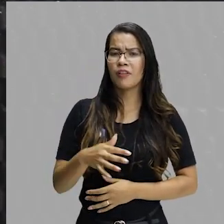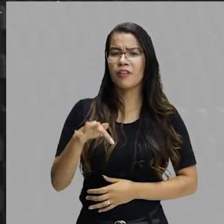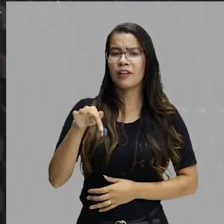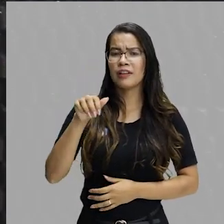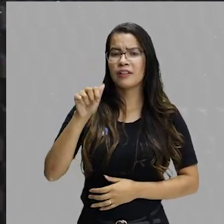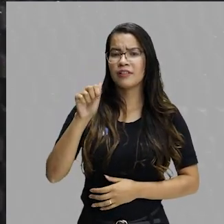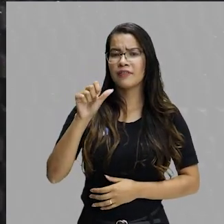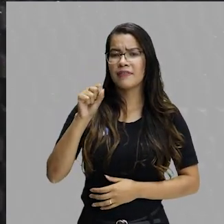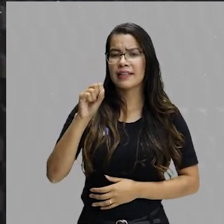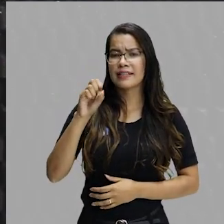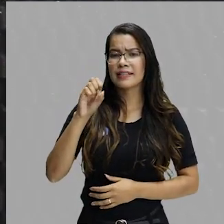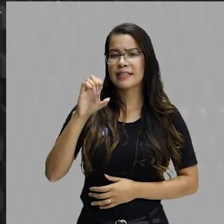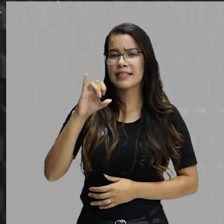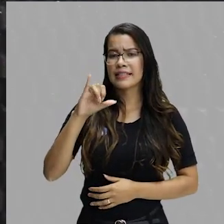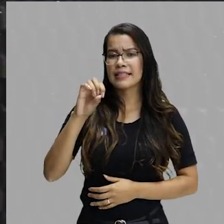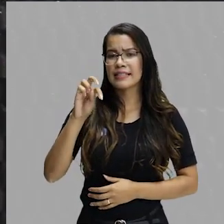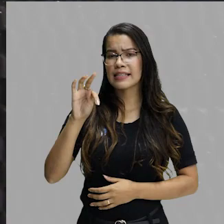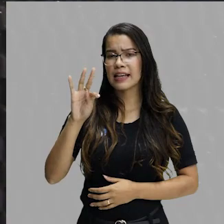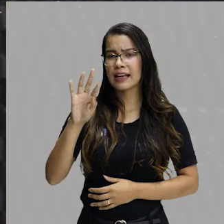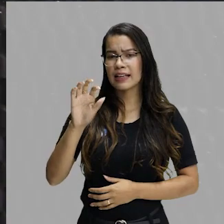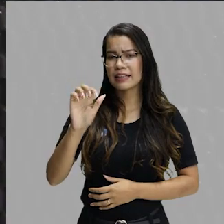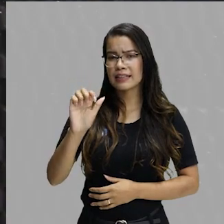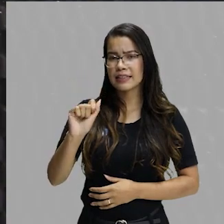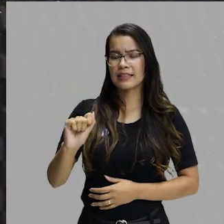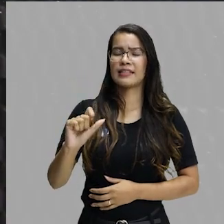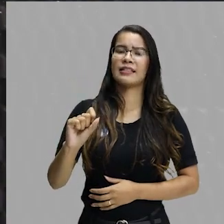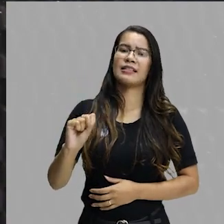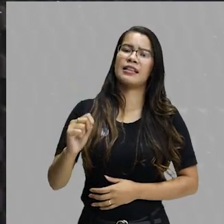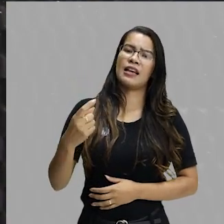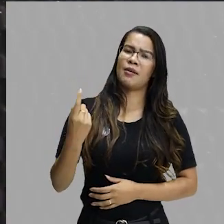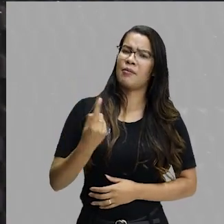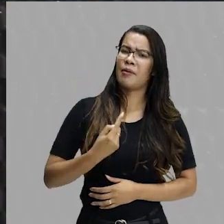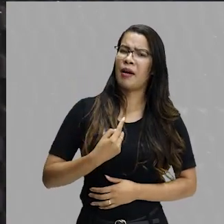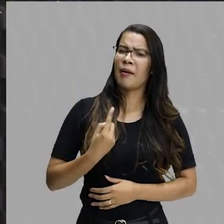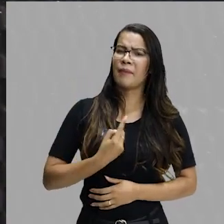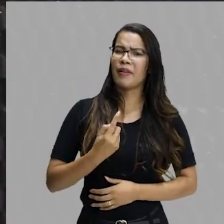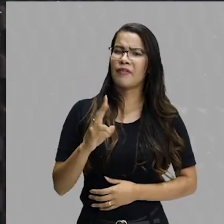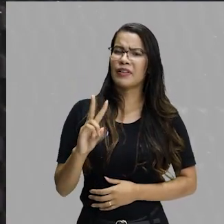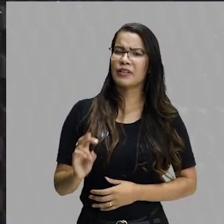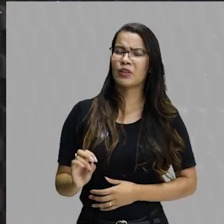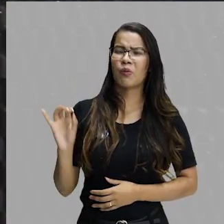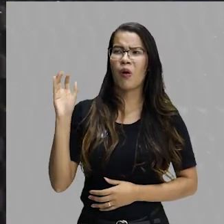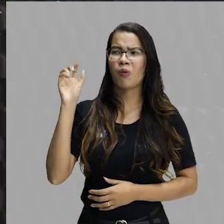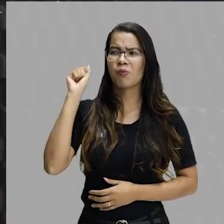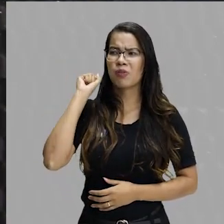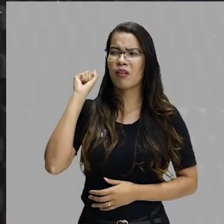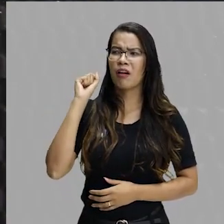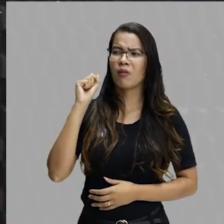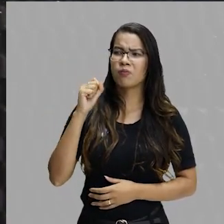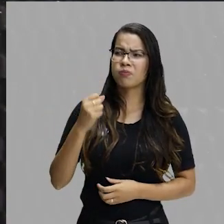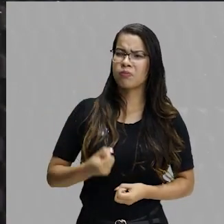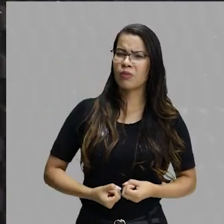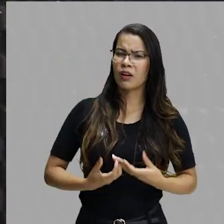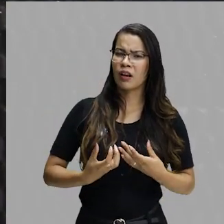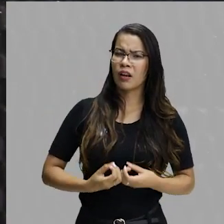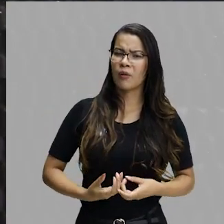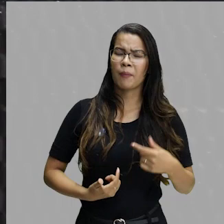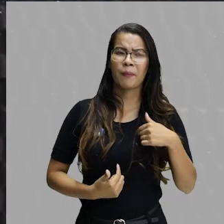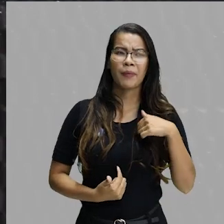escutei, quando eu olhei essa expressão, eu me disse, vem cá, eu sou fascista? inconscientemente eu sou